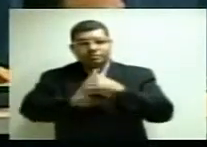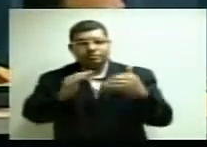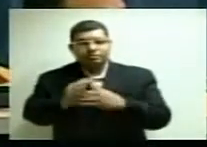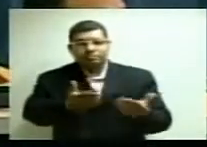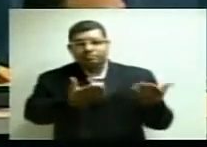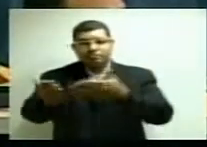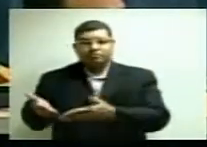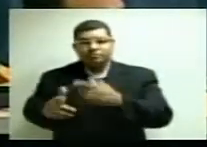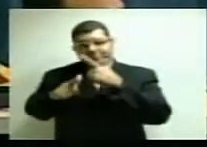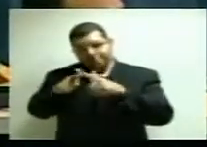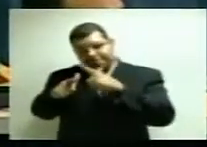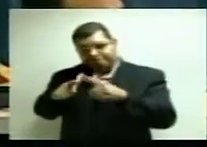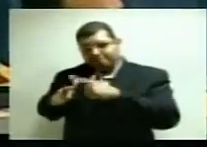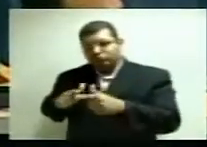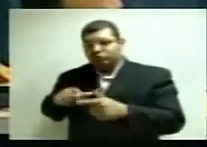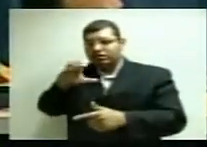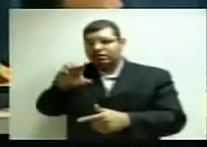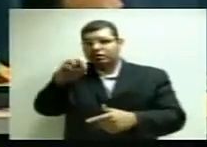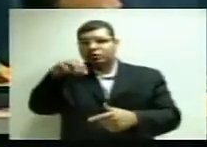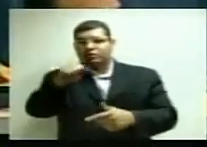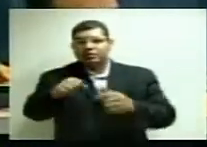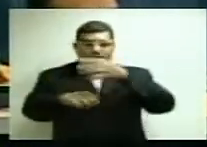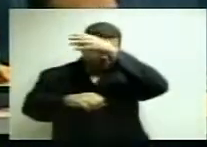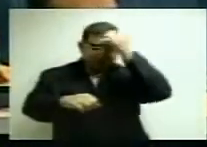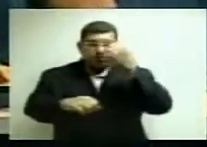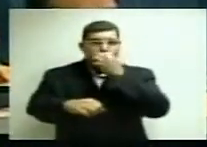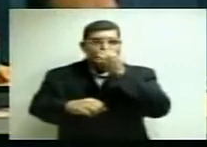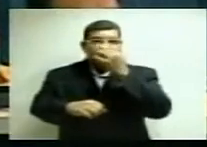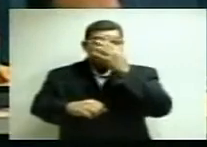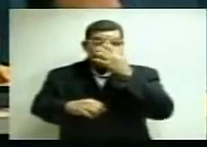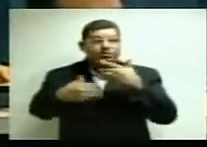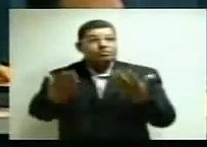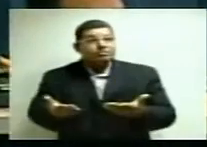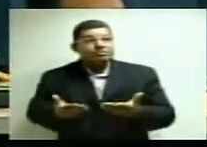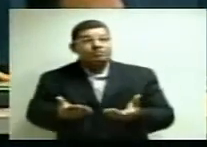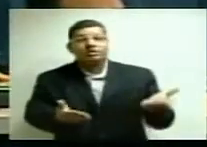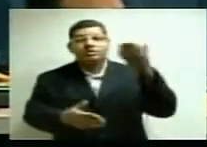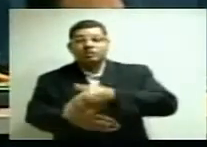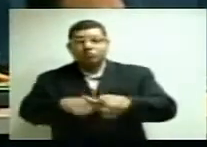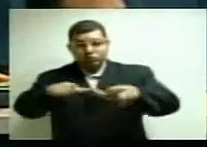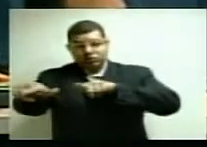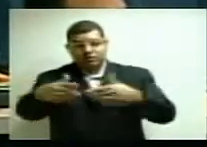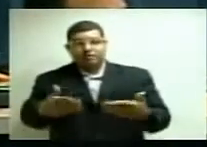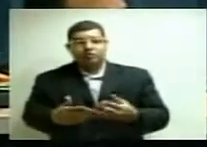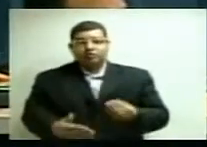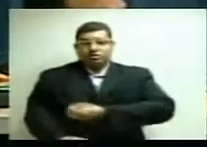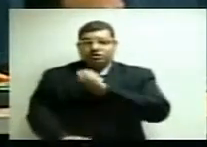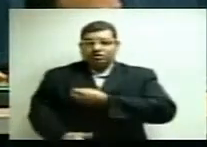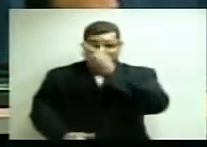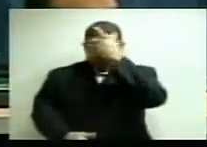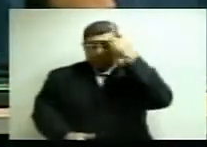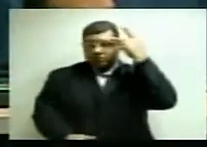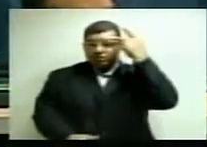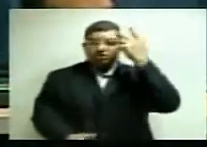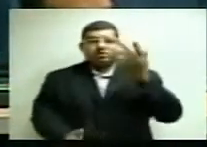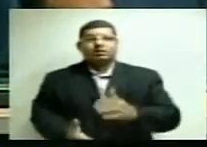trânsito virou um problema da economia da cidade de Manaus. Virou um tormento na vida das pessoas